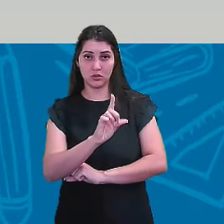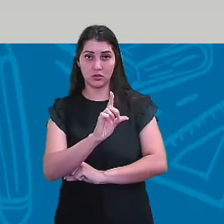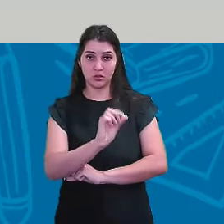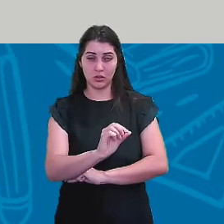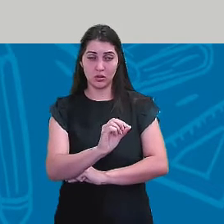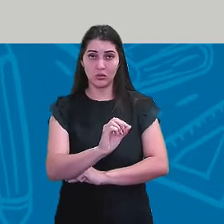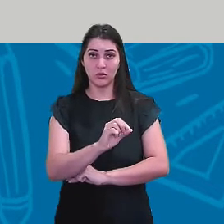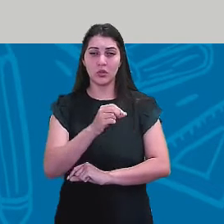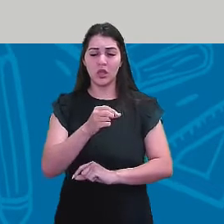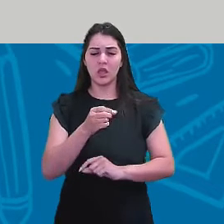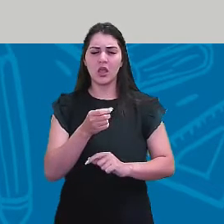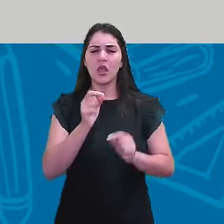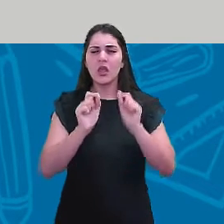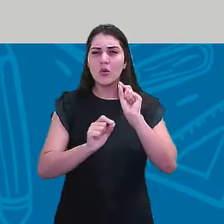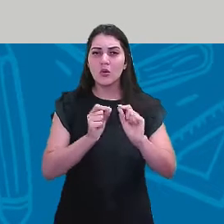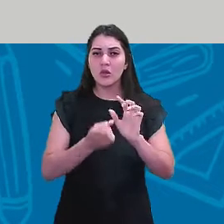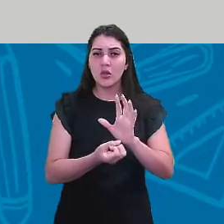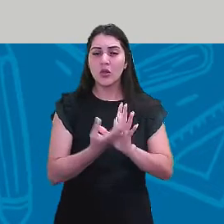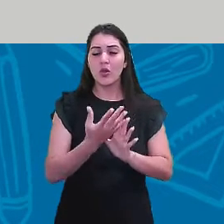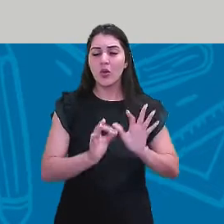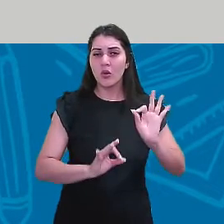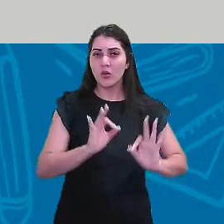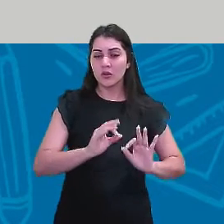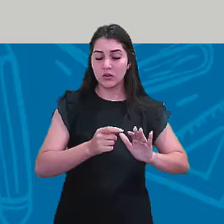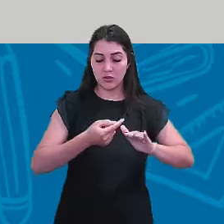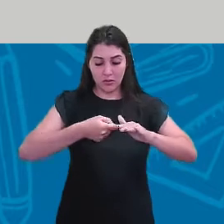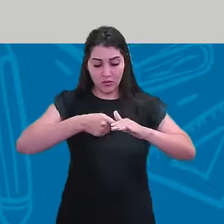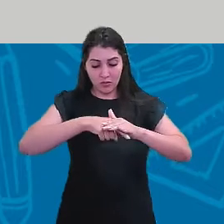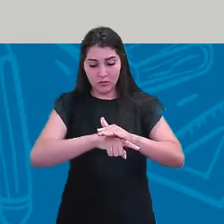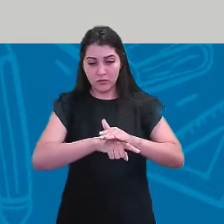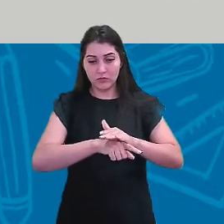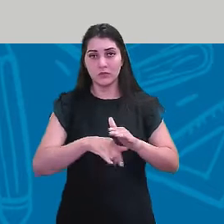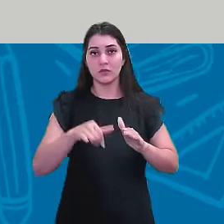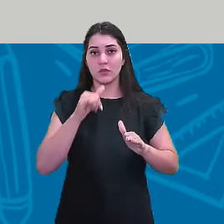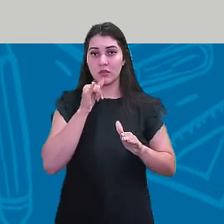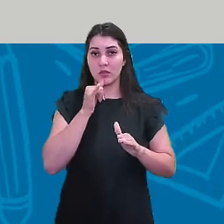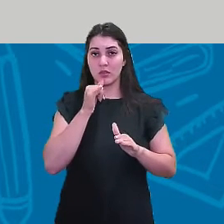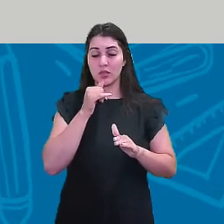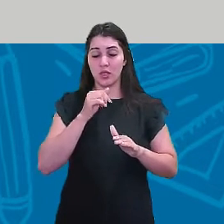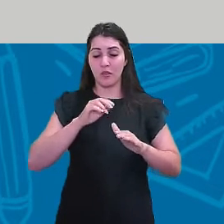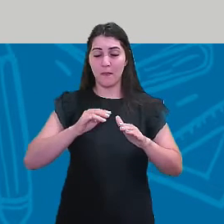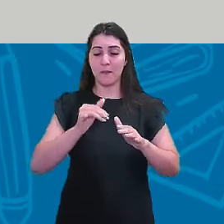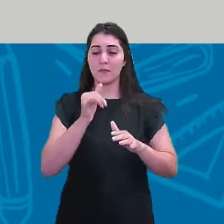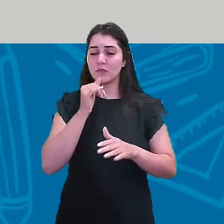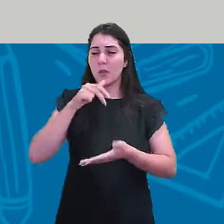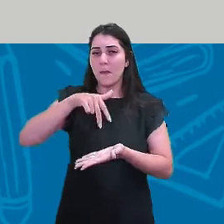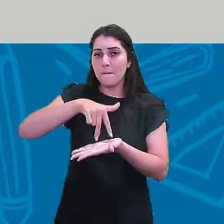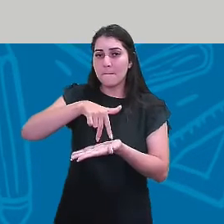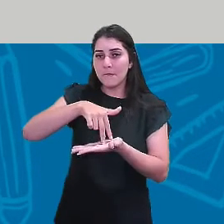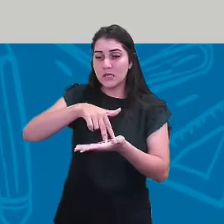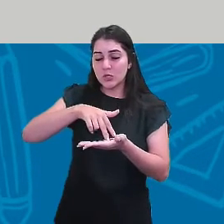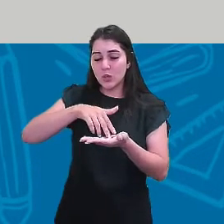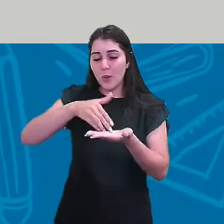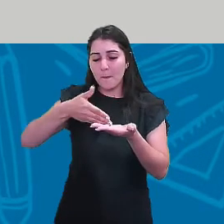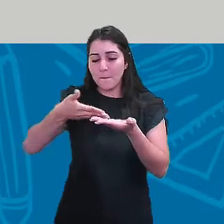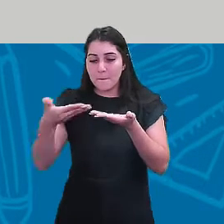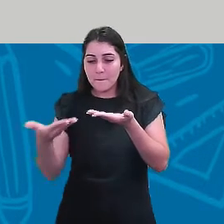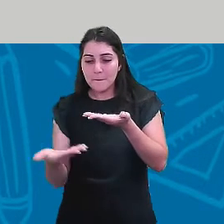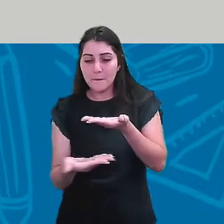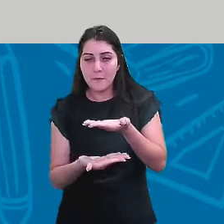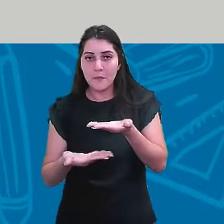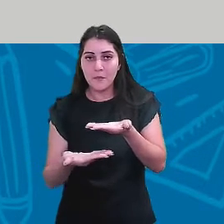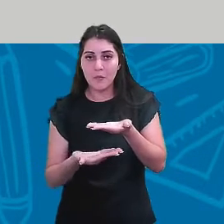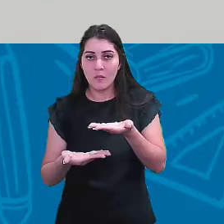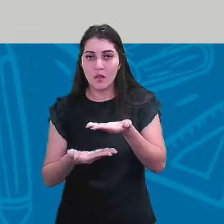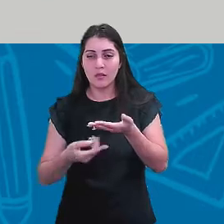uma construção situada abaixo do andar do terreno, ou seja, debaixo de onde eu piso, existe o